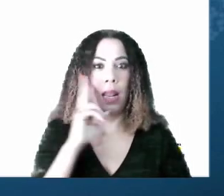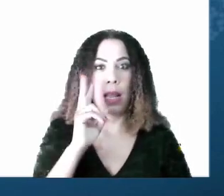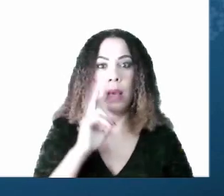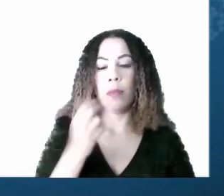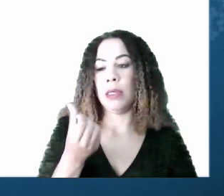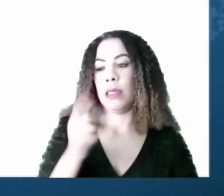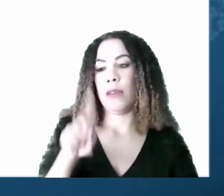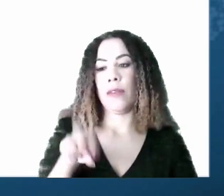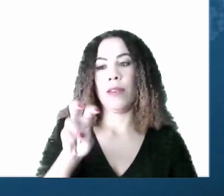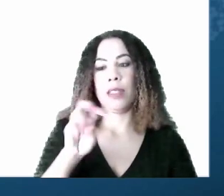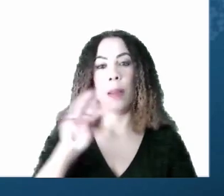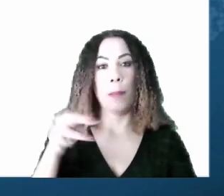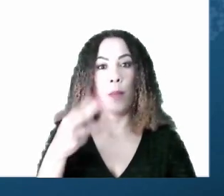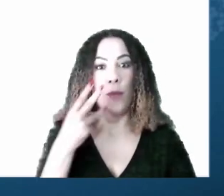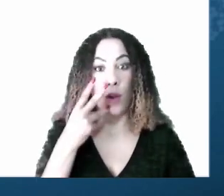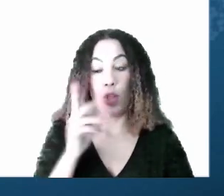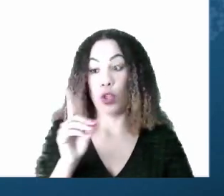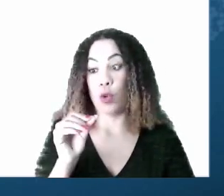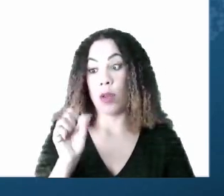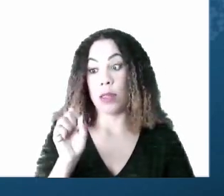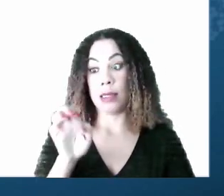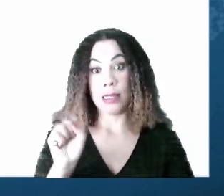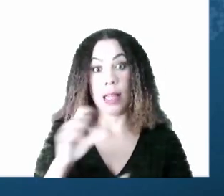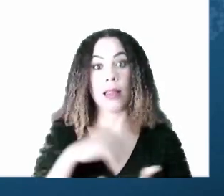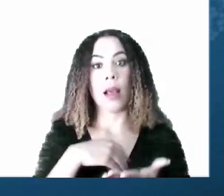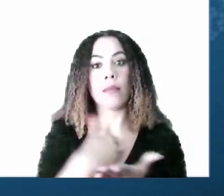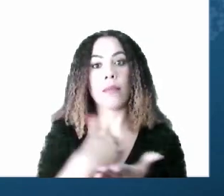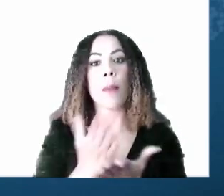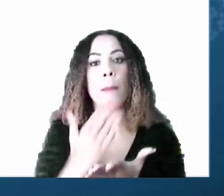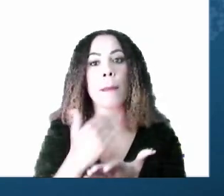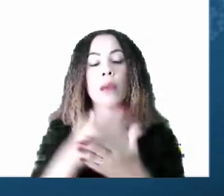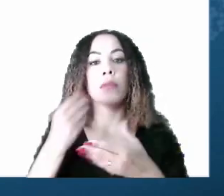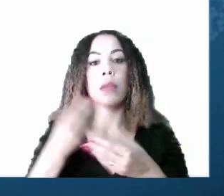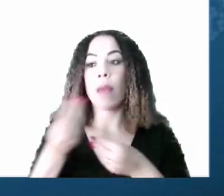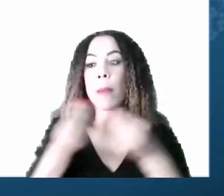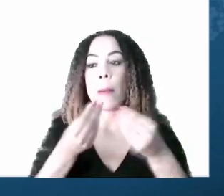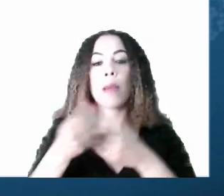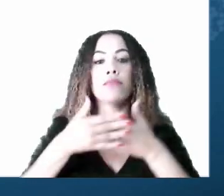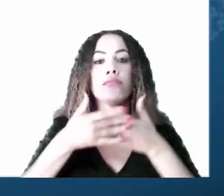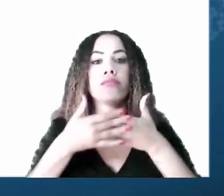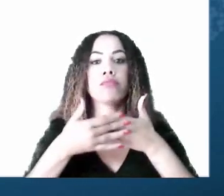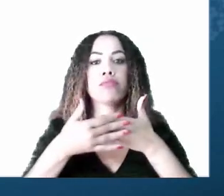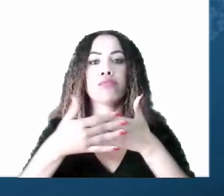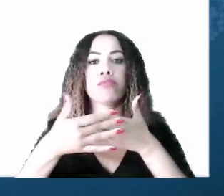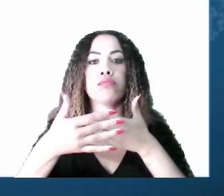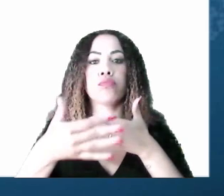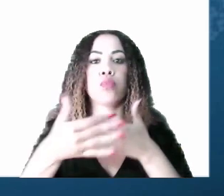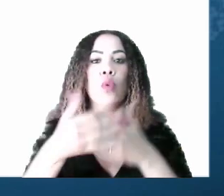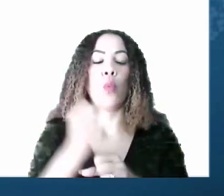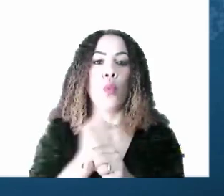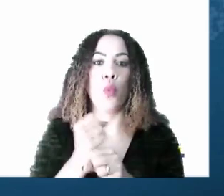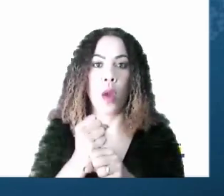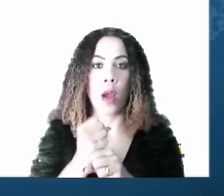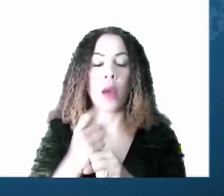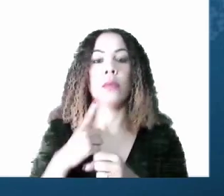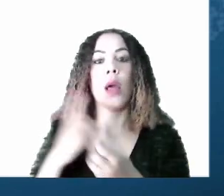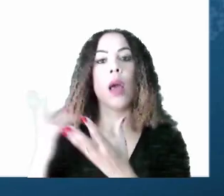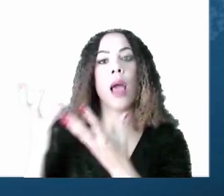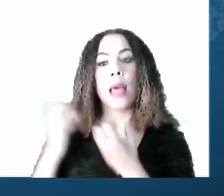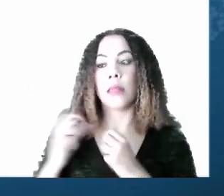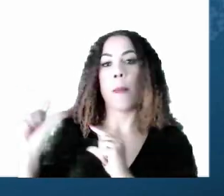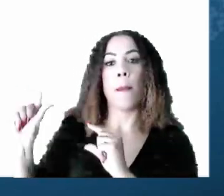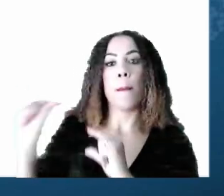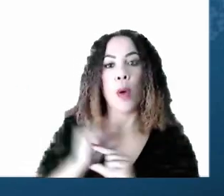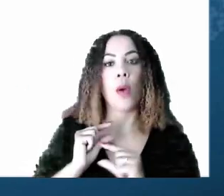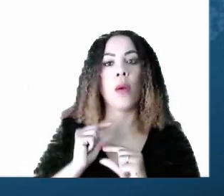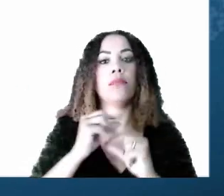6,5 milhões de doses, elas vão ser distribuídas ao longo de todo o ano. Tá? Então, a gente está recebendo remessas aos poucos. Então, a gente